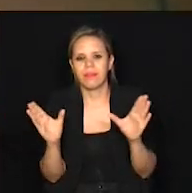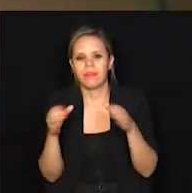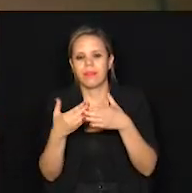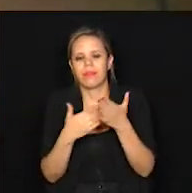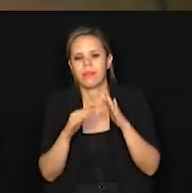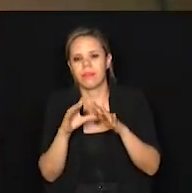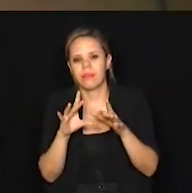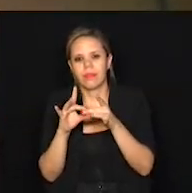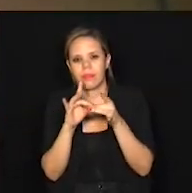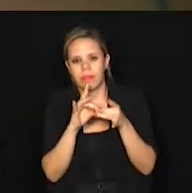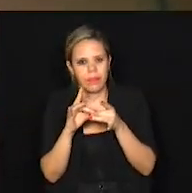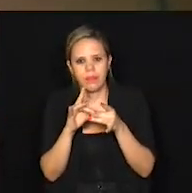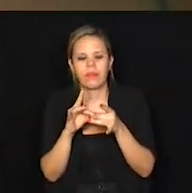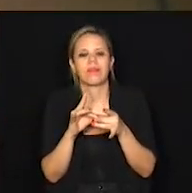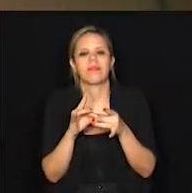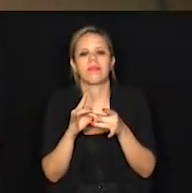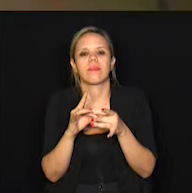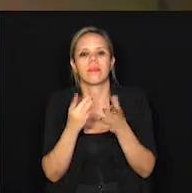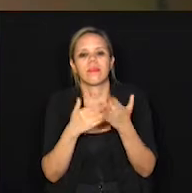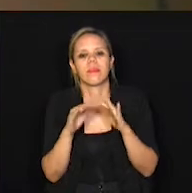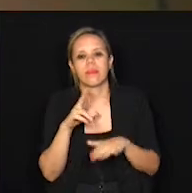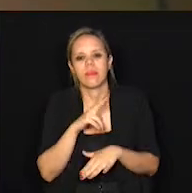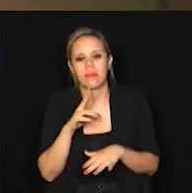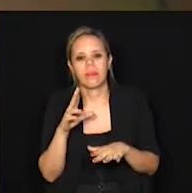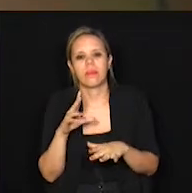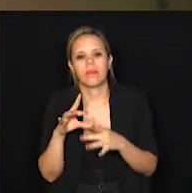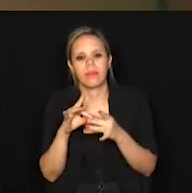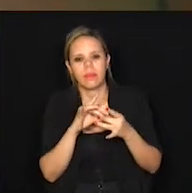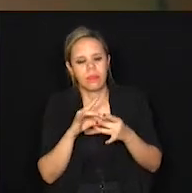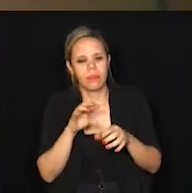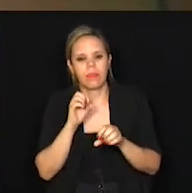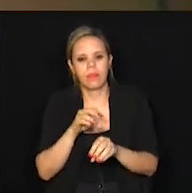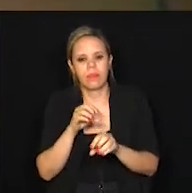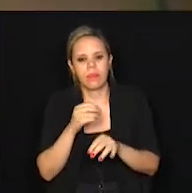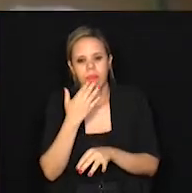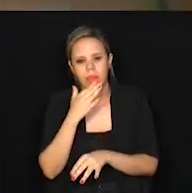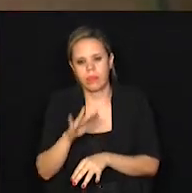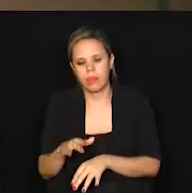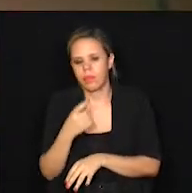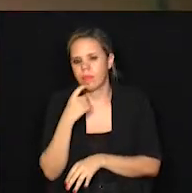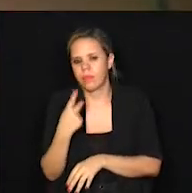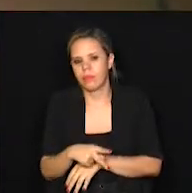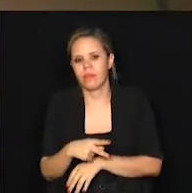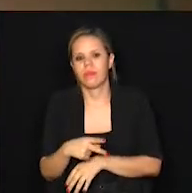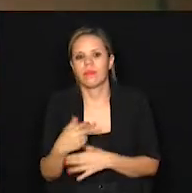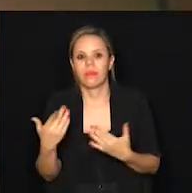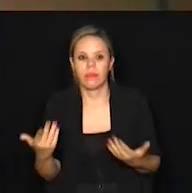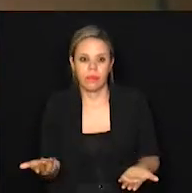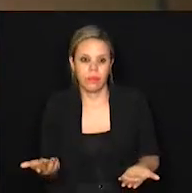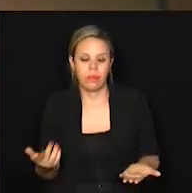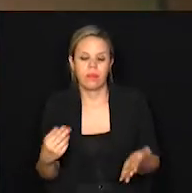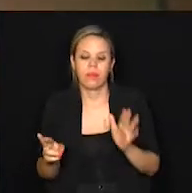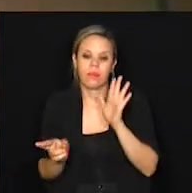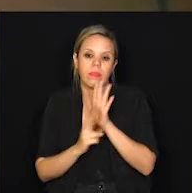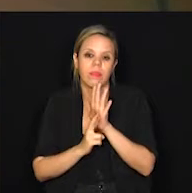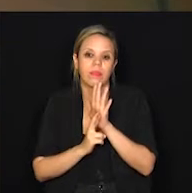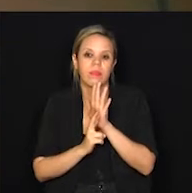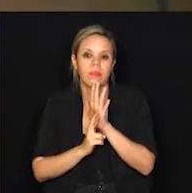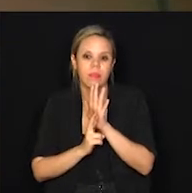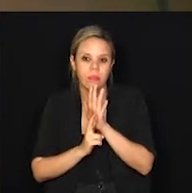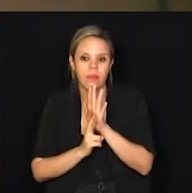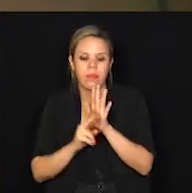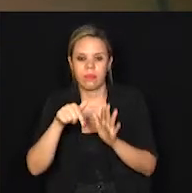escola municipal aqui de Campinas, muito importante, fala como mãe, e acho que traz uma coisa muito interessante, né? Eu